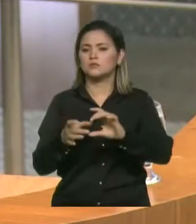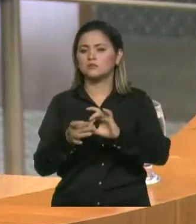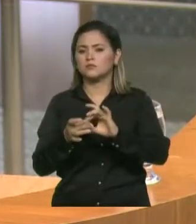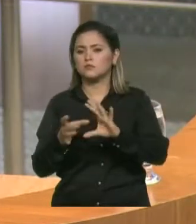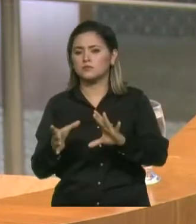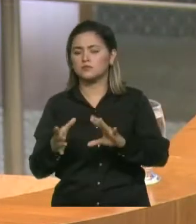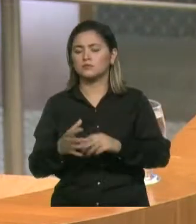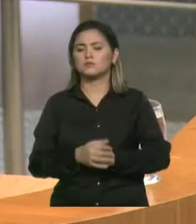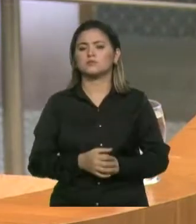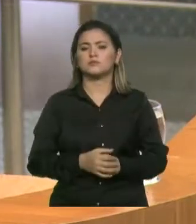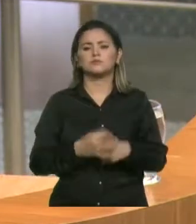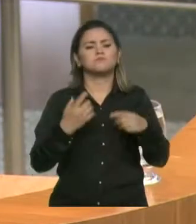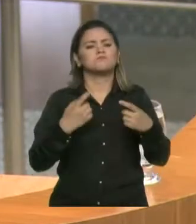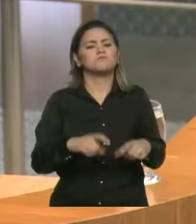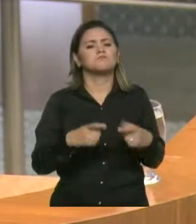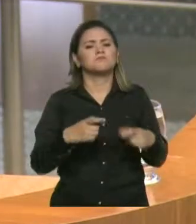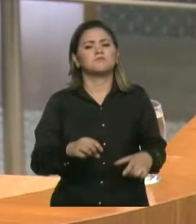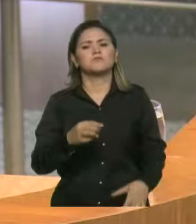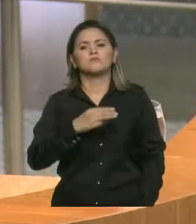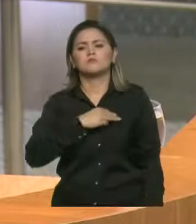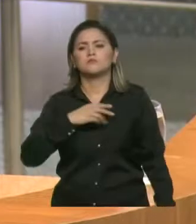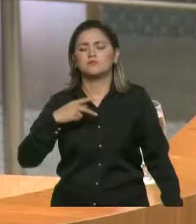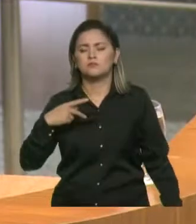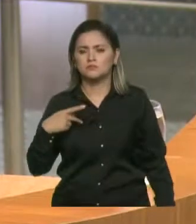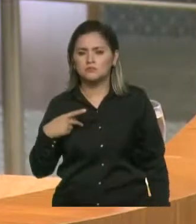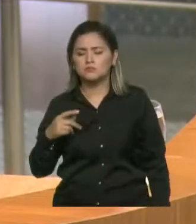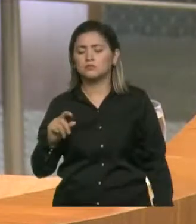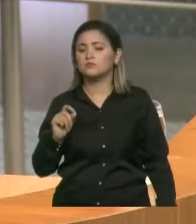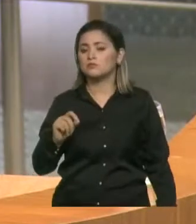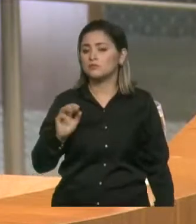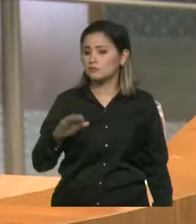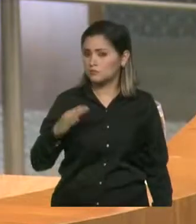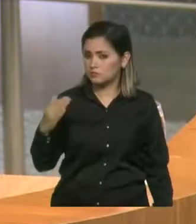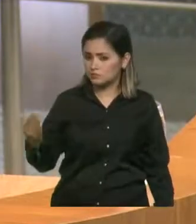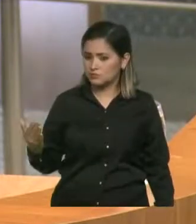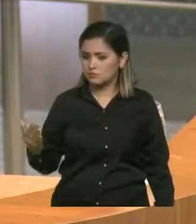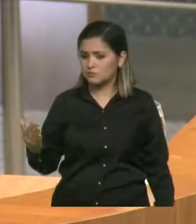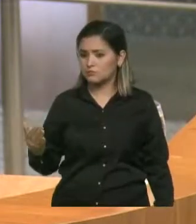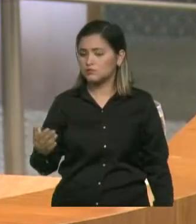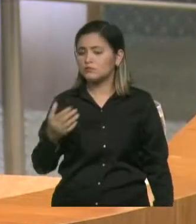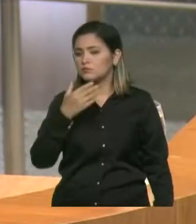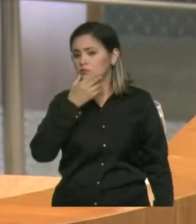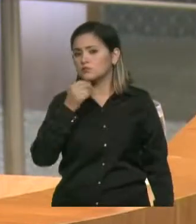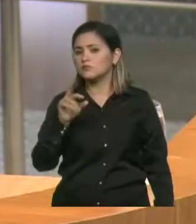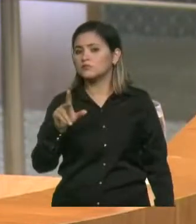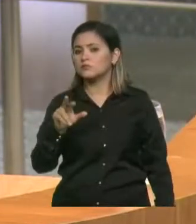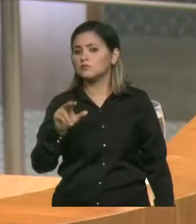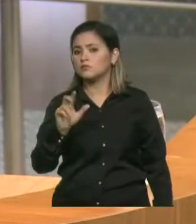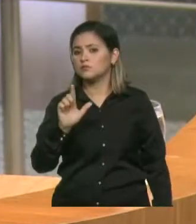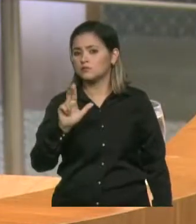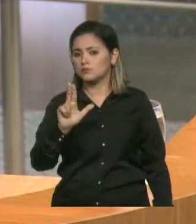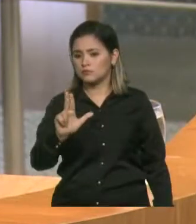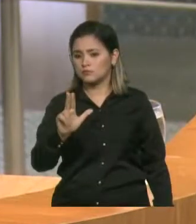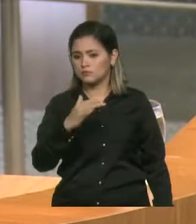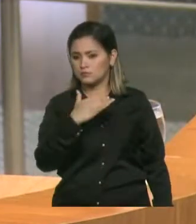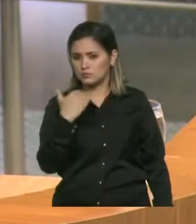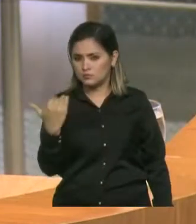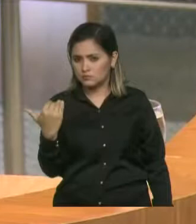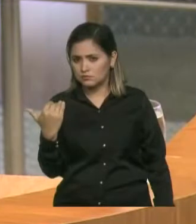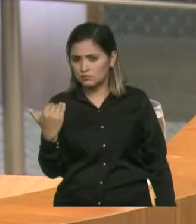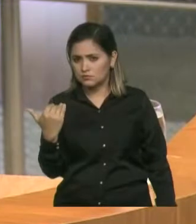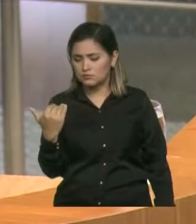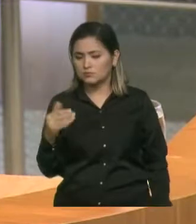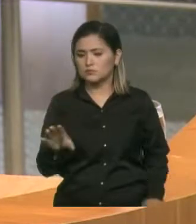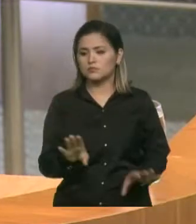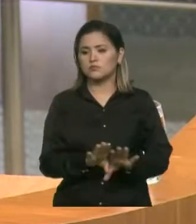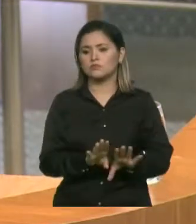o Ministério Público, que quando da morte do irmão do presidente Lula, também